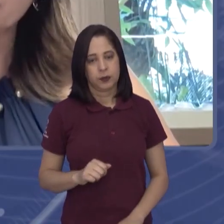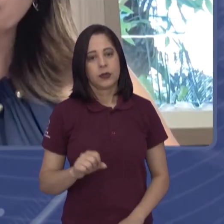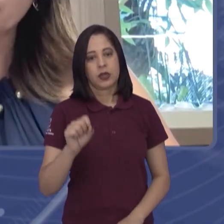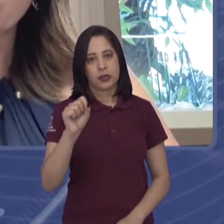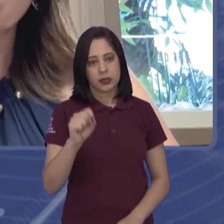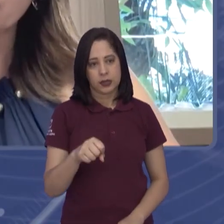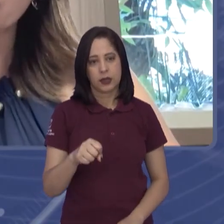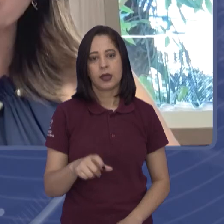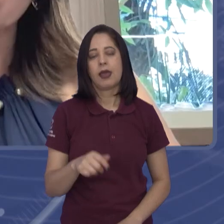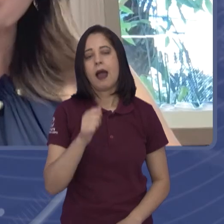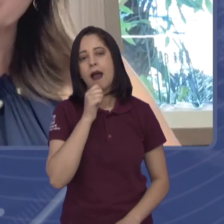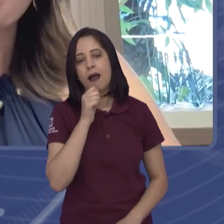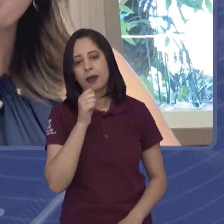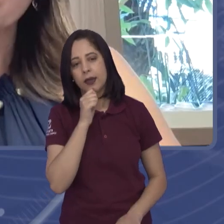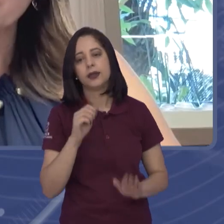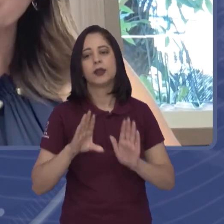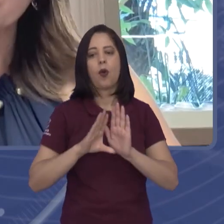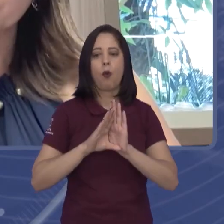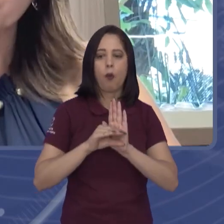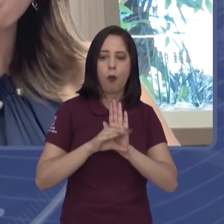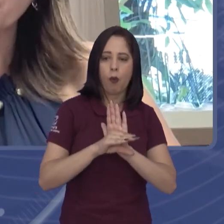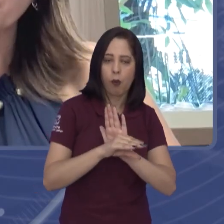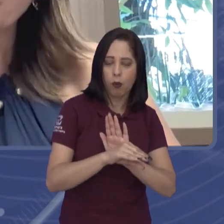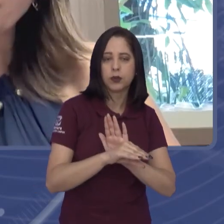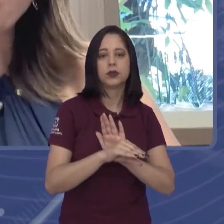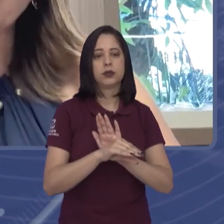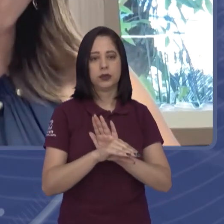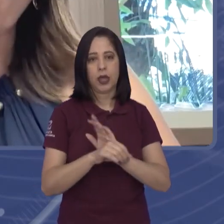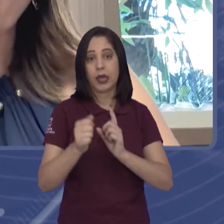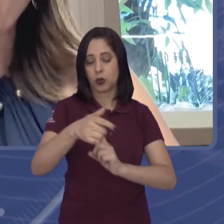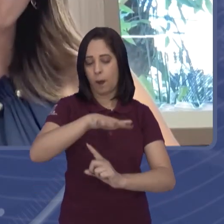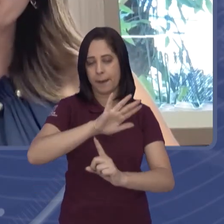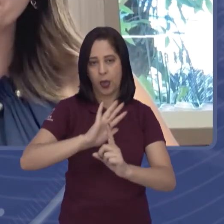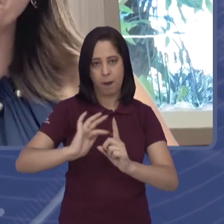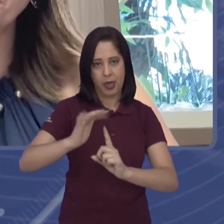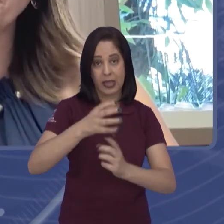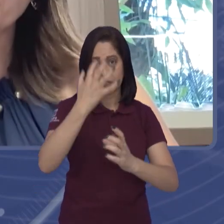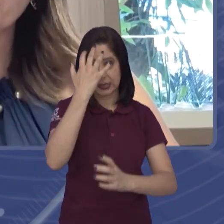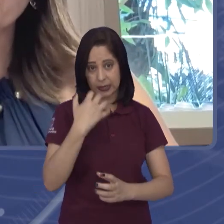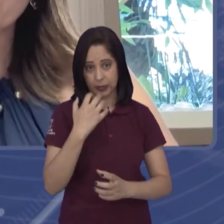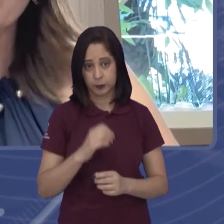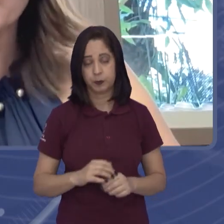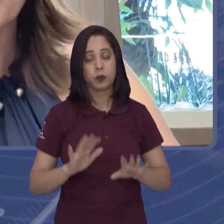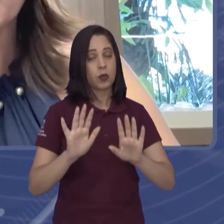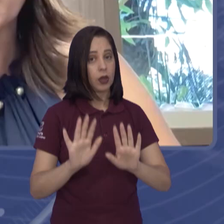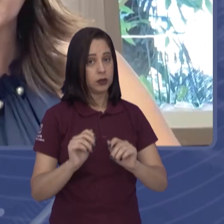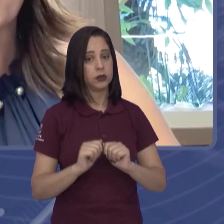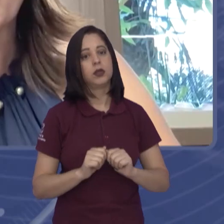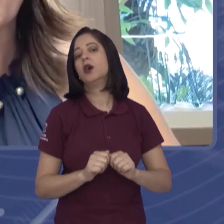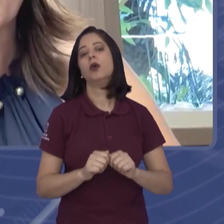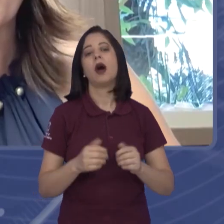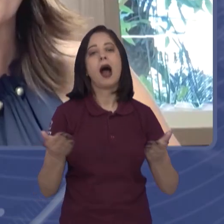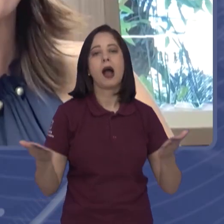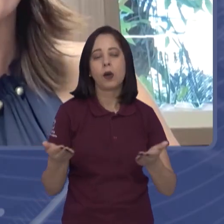sendo levado em conta mais a sério nesse momento, e os grandes empreendimentos também, né, estão ali